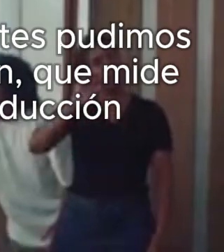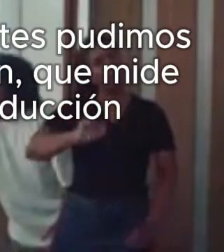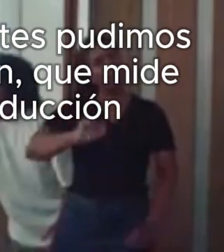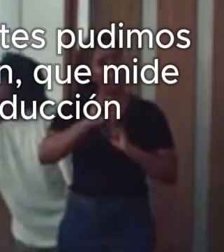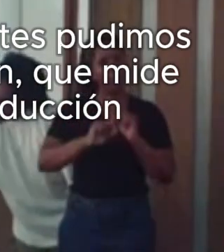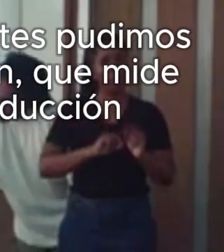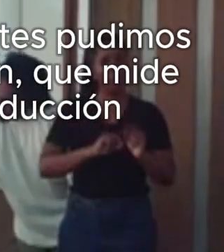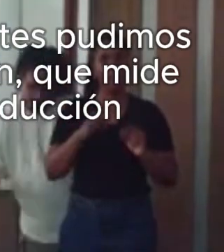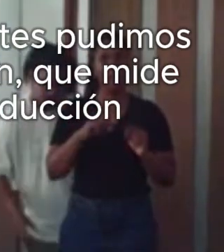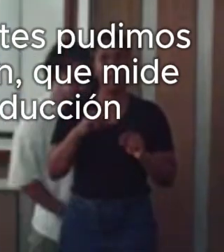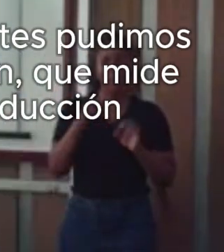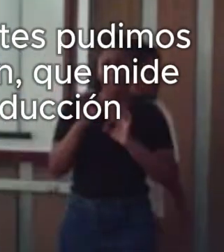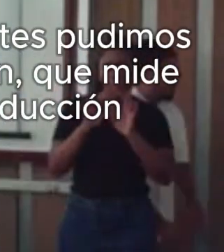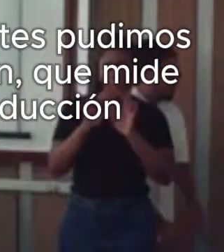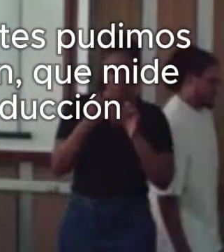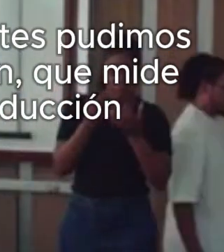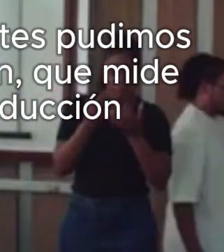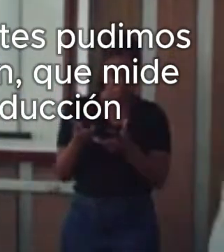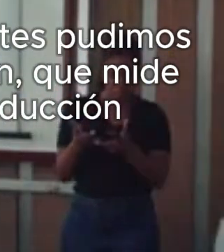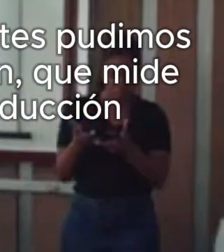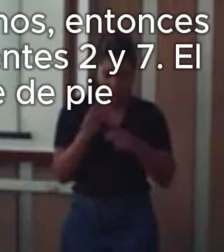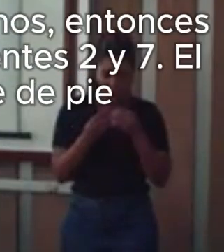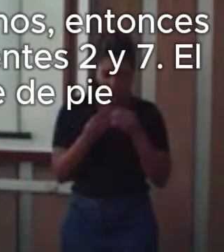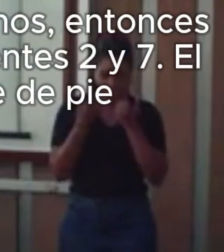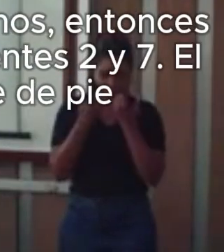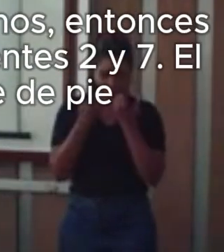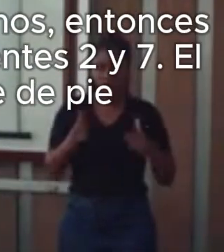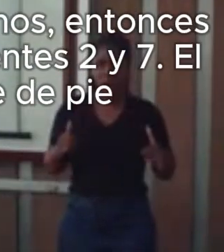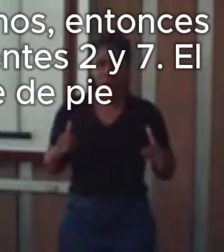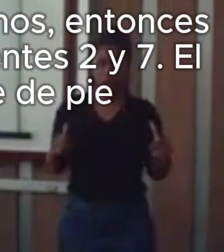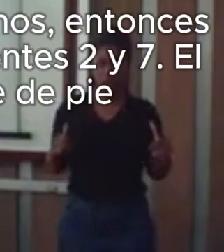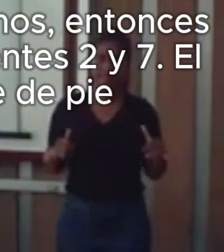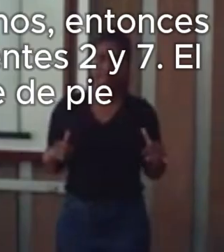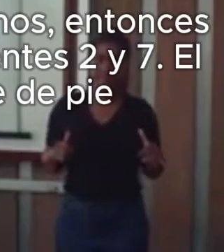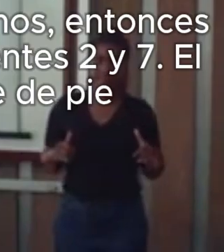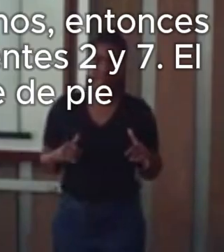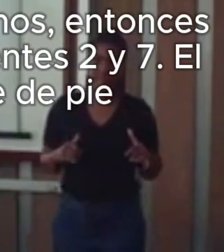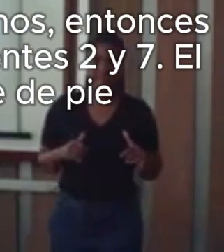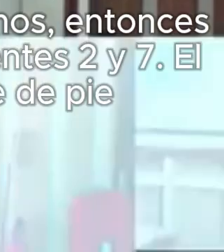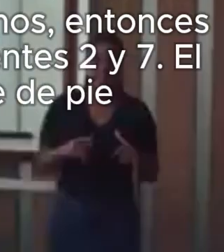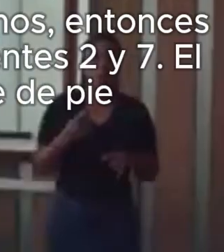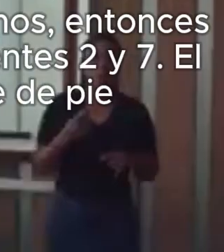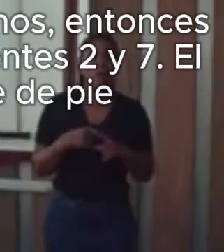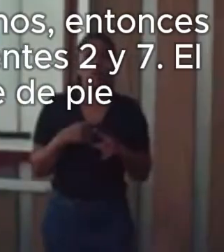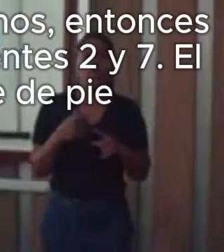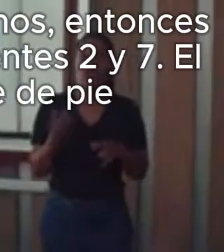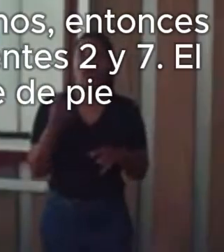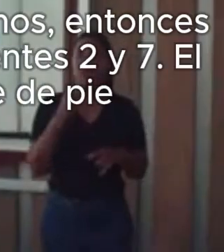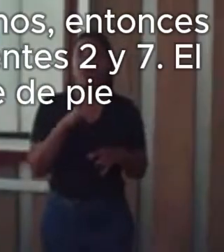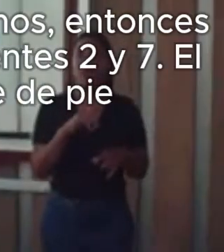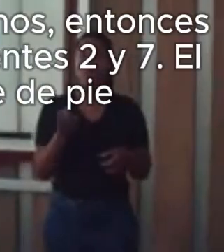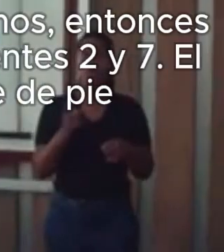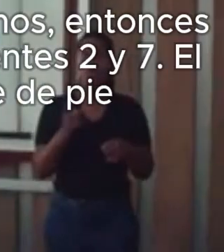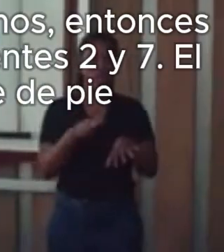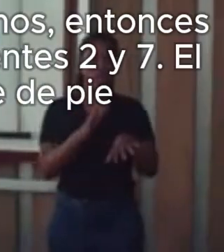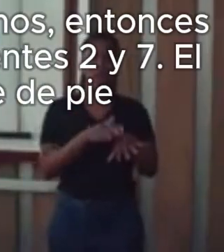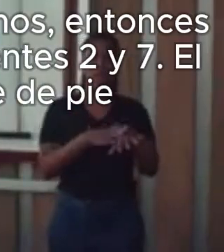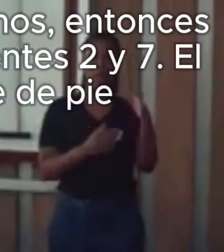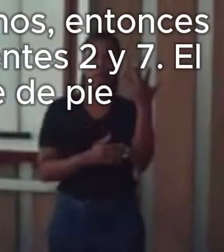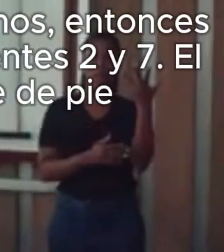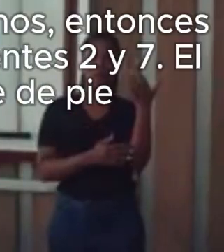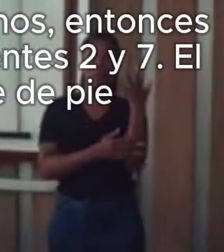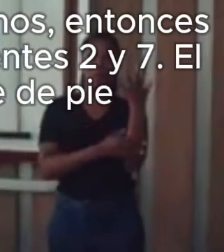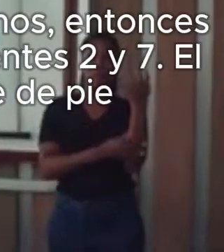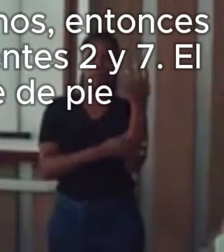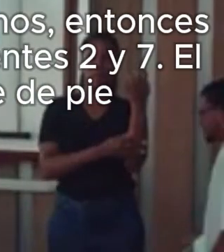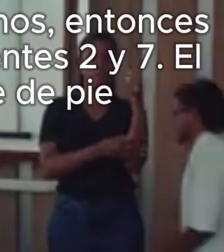a corrente elétrica, em última análise, ver que volta a condução. Então, ele foi um deles que teve retorno para a mão. Então, ele